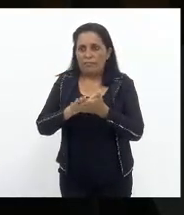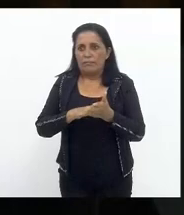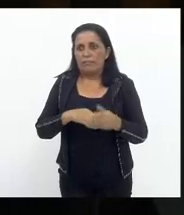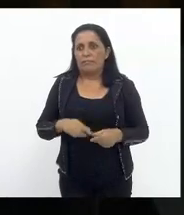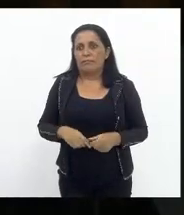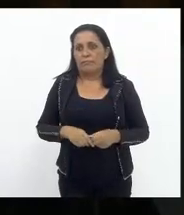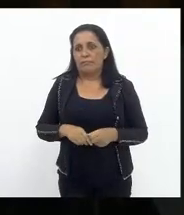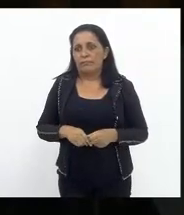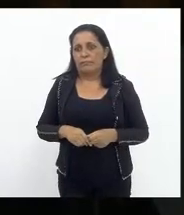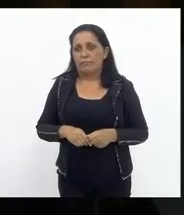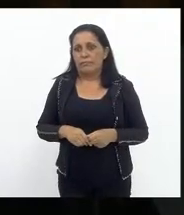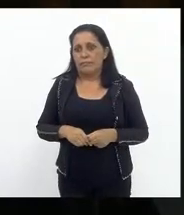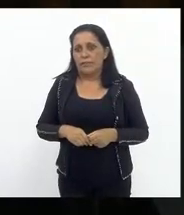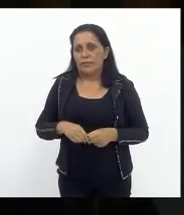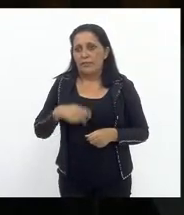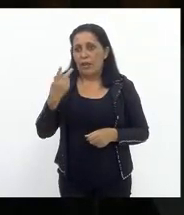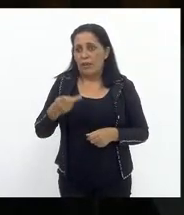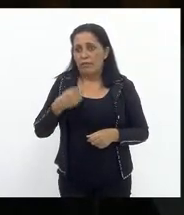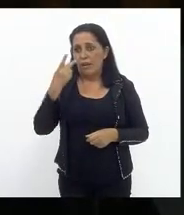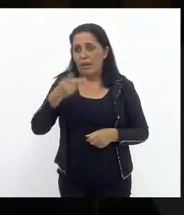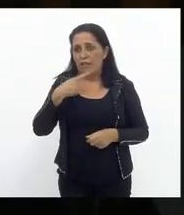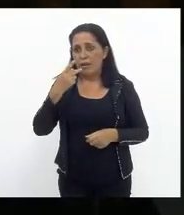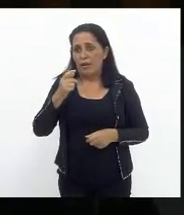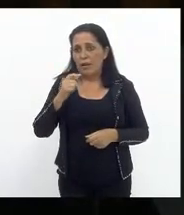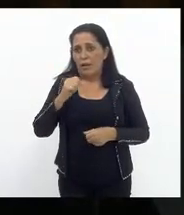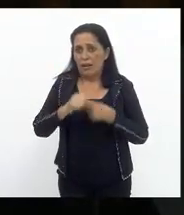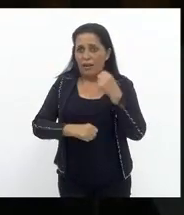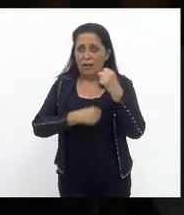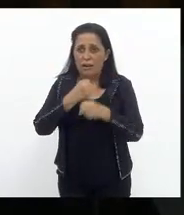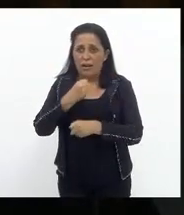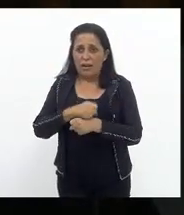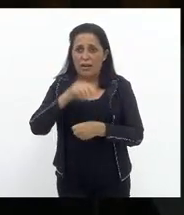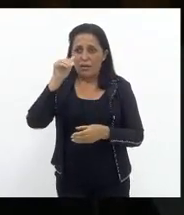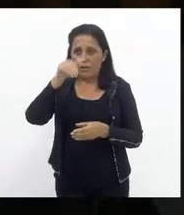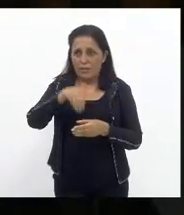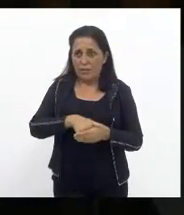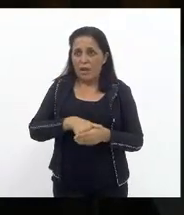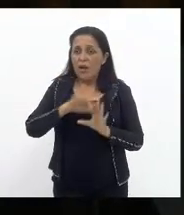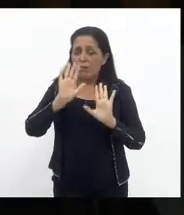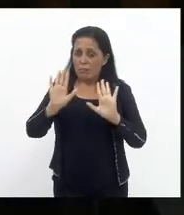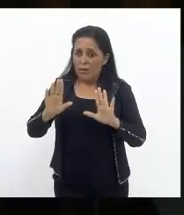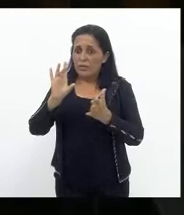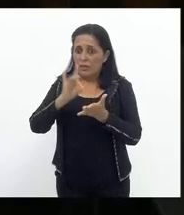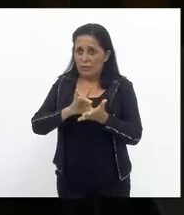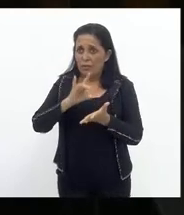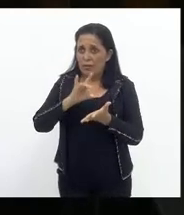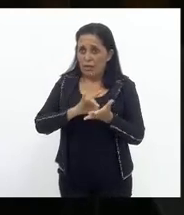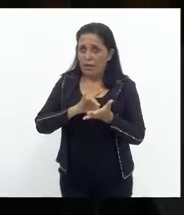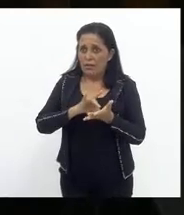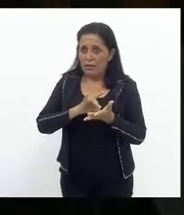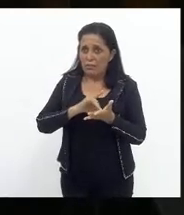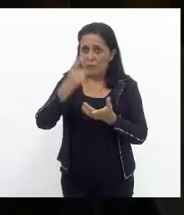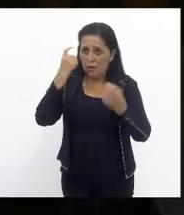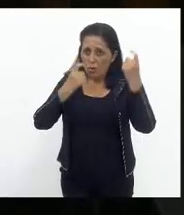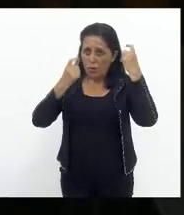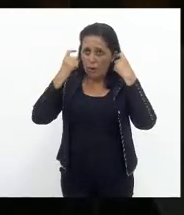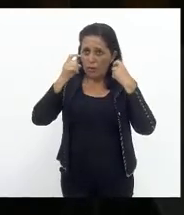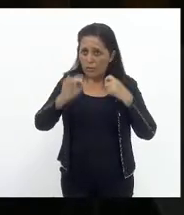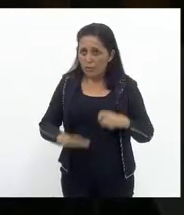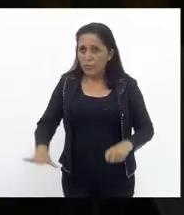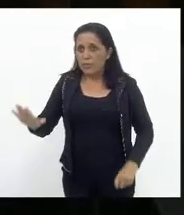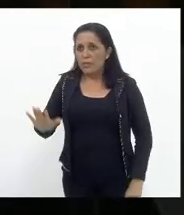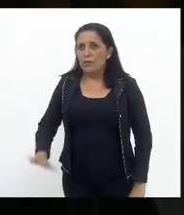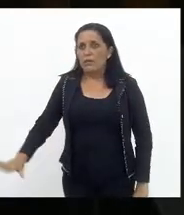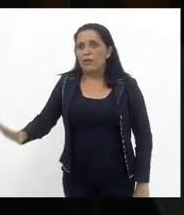Fica falando falácias, ano de eleição, mas, na verdade, se tivesse preocupado com as nossas